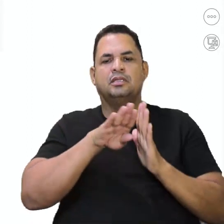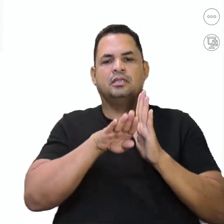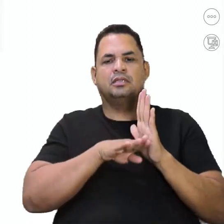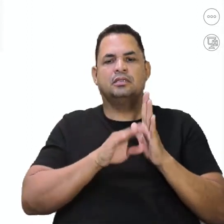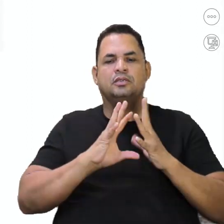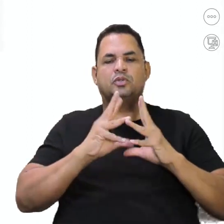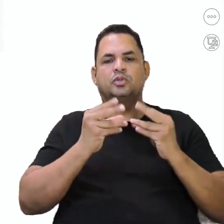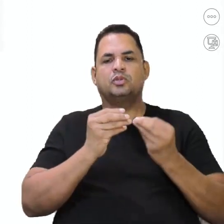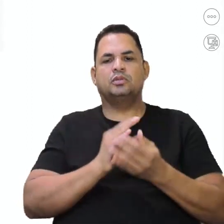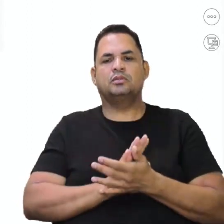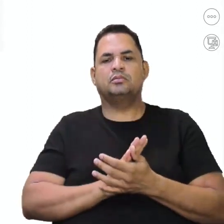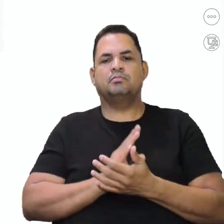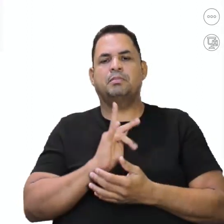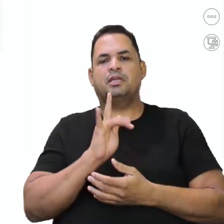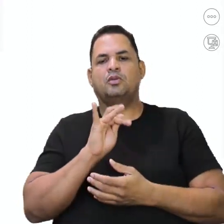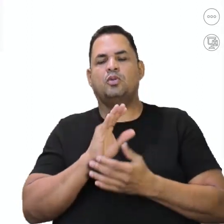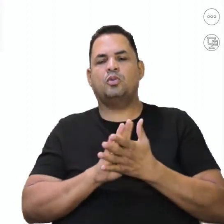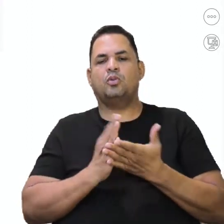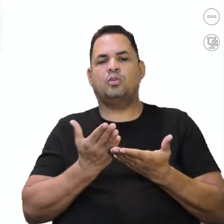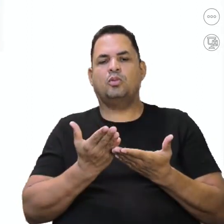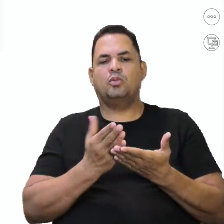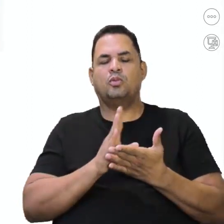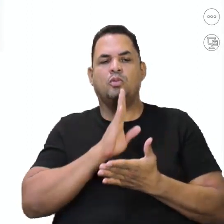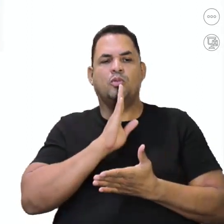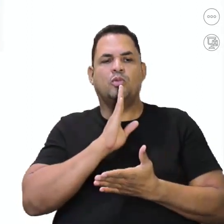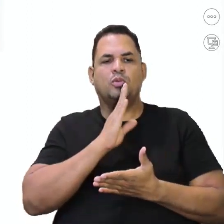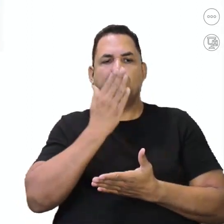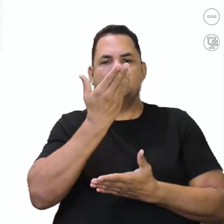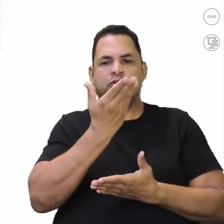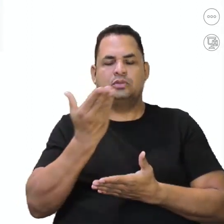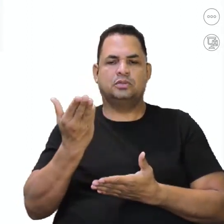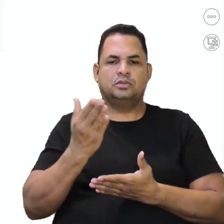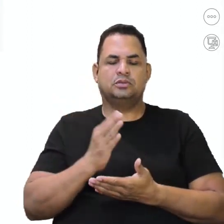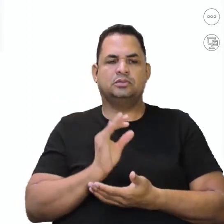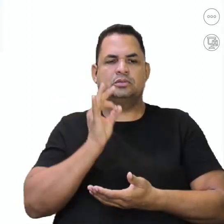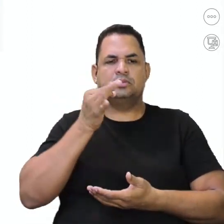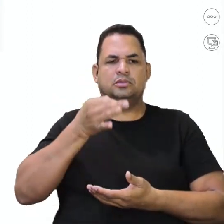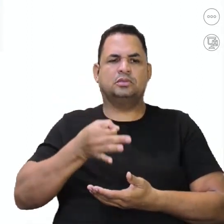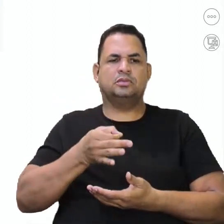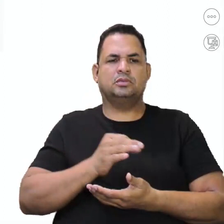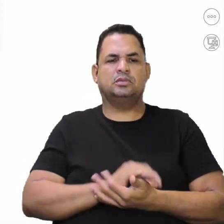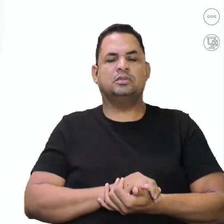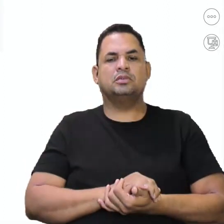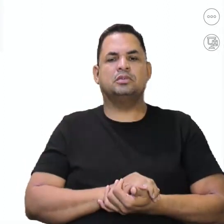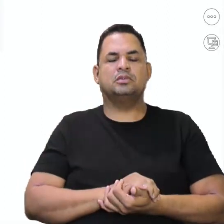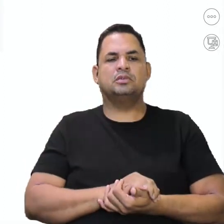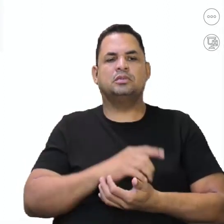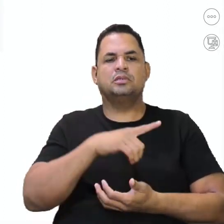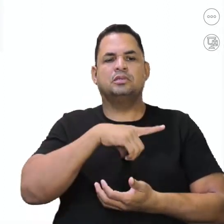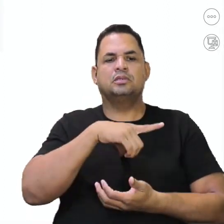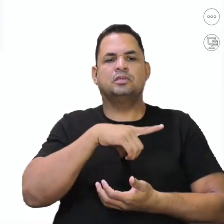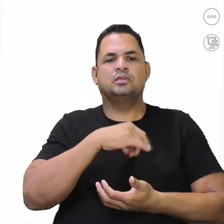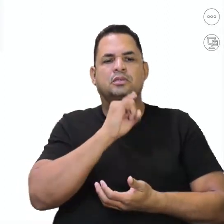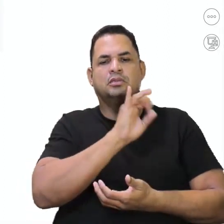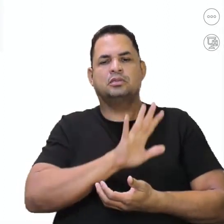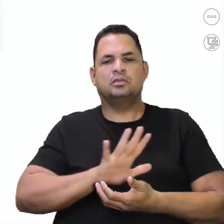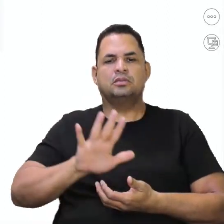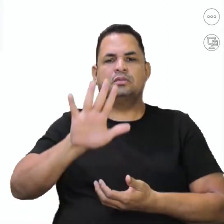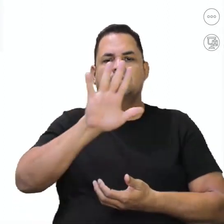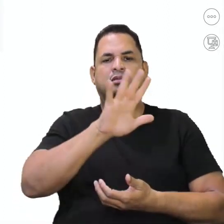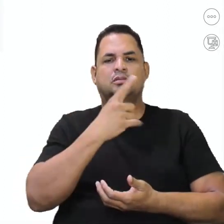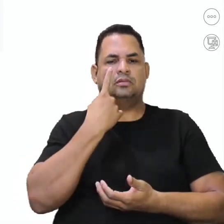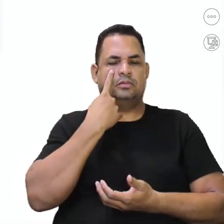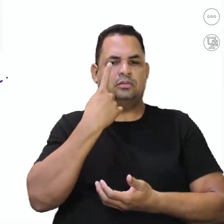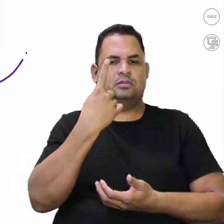Background, é todo o seu conhecimento que você possui até hoje, o seu background, certo? Ó, olha aí, nós temos essa imagem, vocês